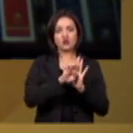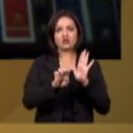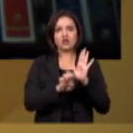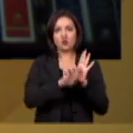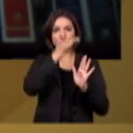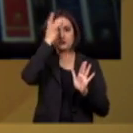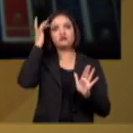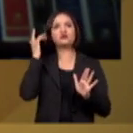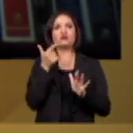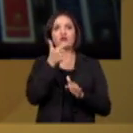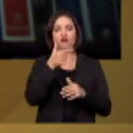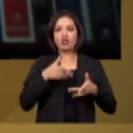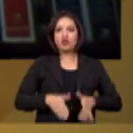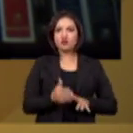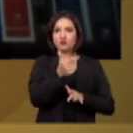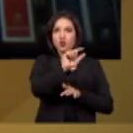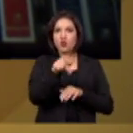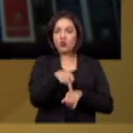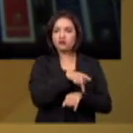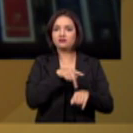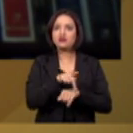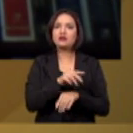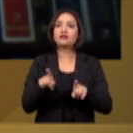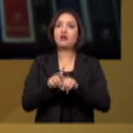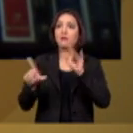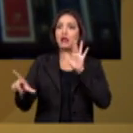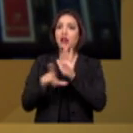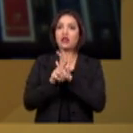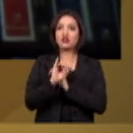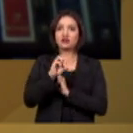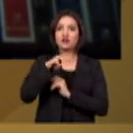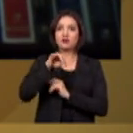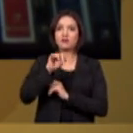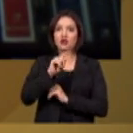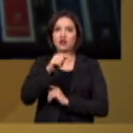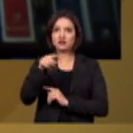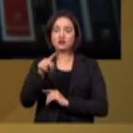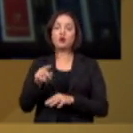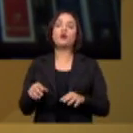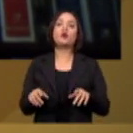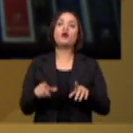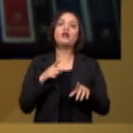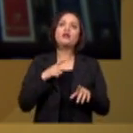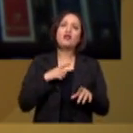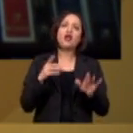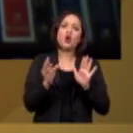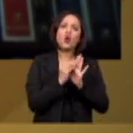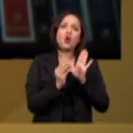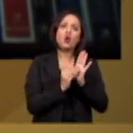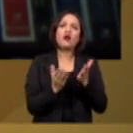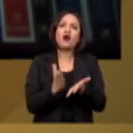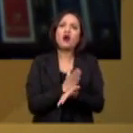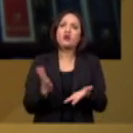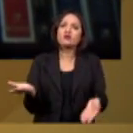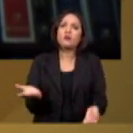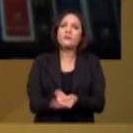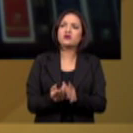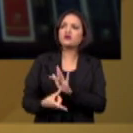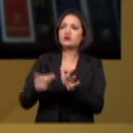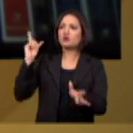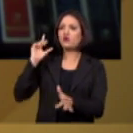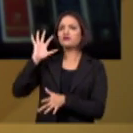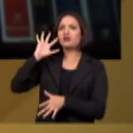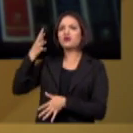lei menciona alguns precedentes do supremo tribunal federal algumas decisões